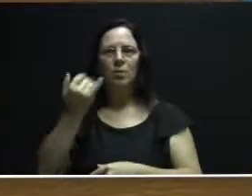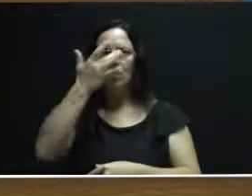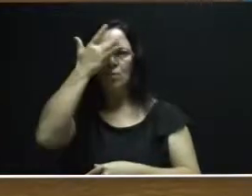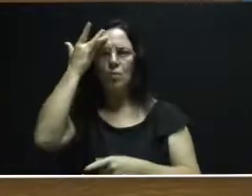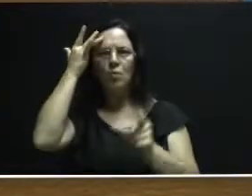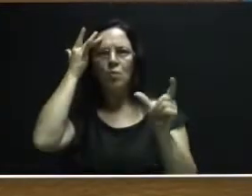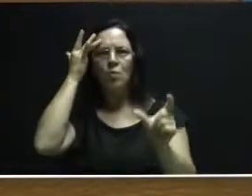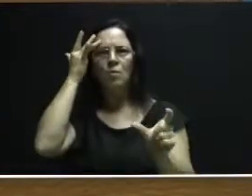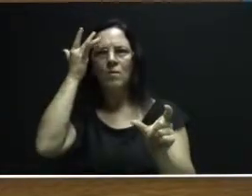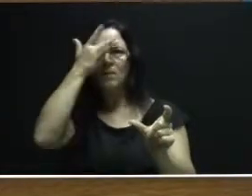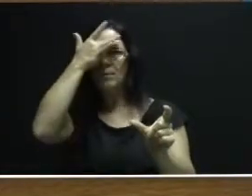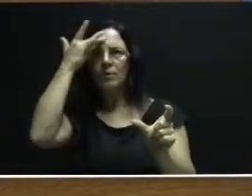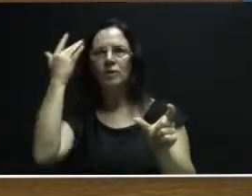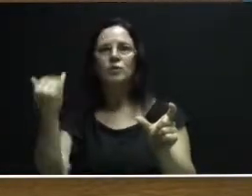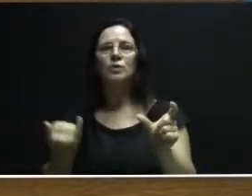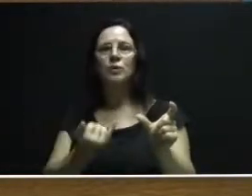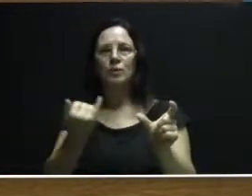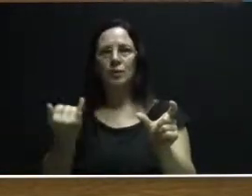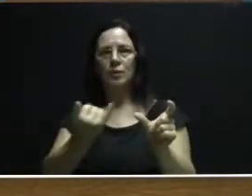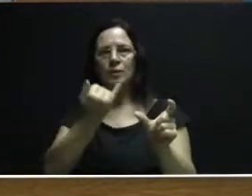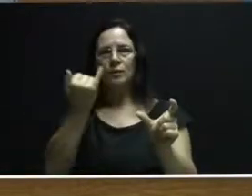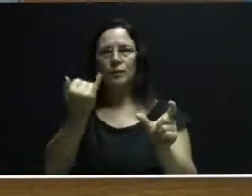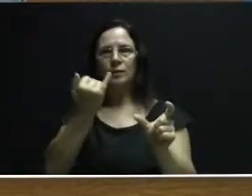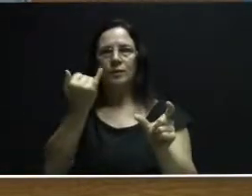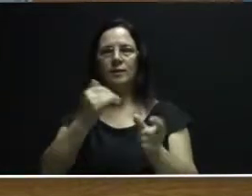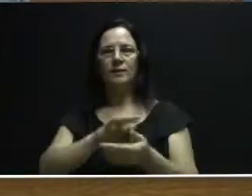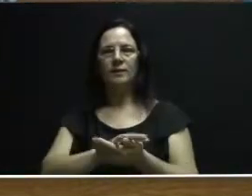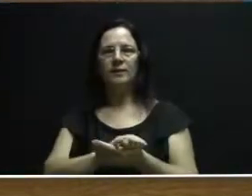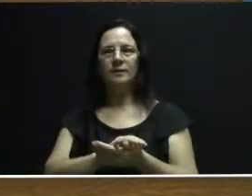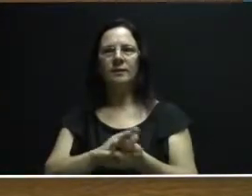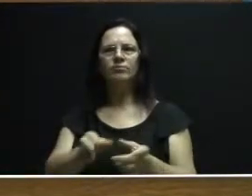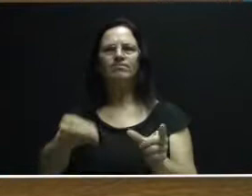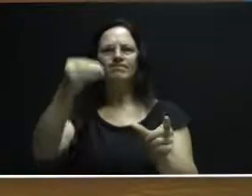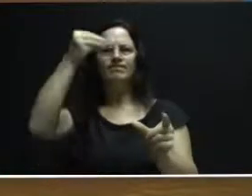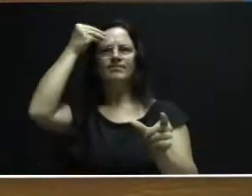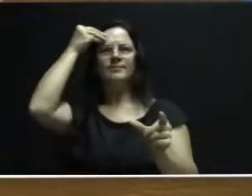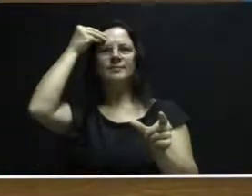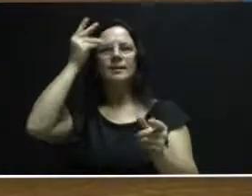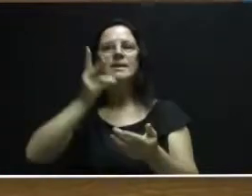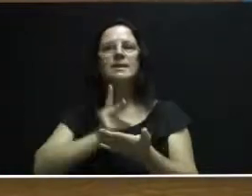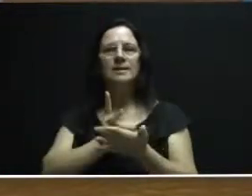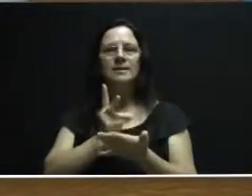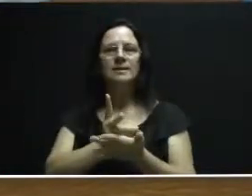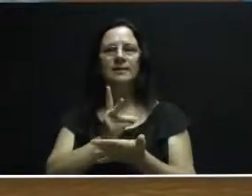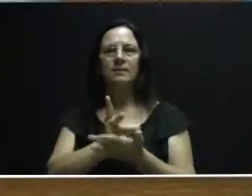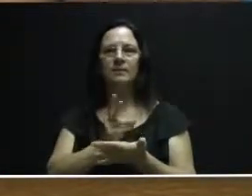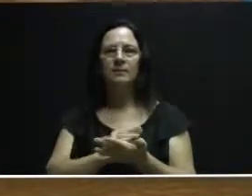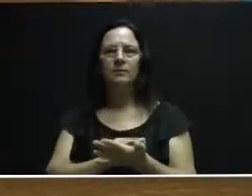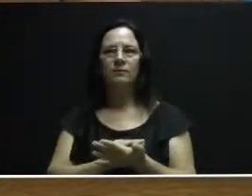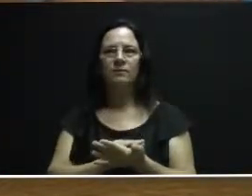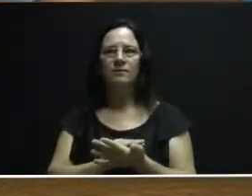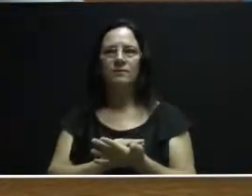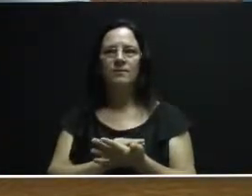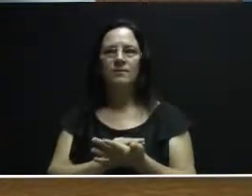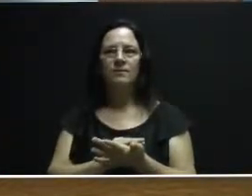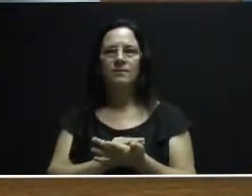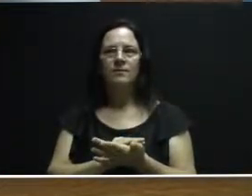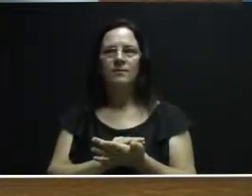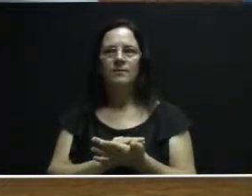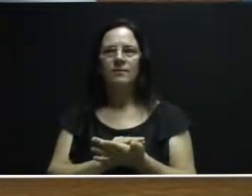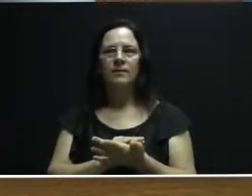que marcou, uma pequena fala que marcou, né, recentemente, alguns anos atrás. A gente passou